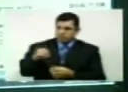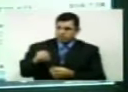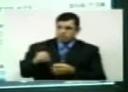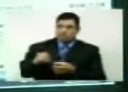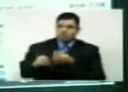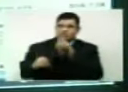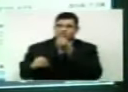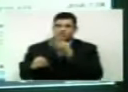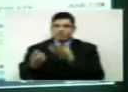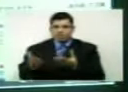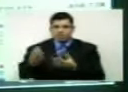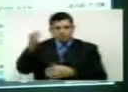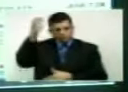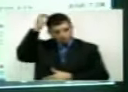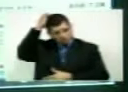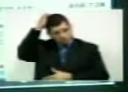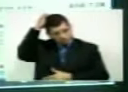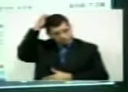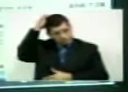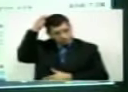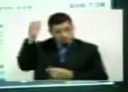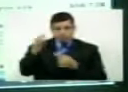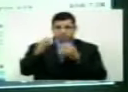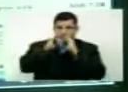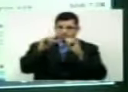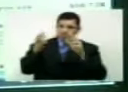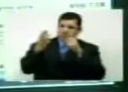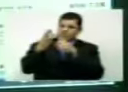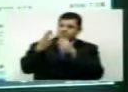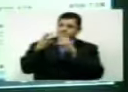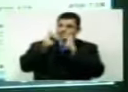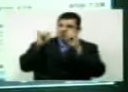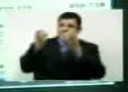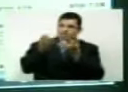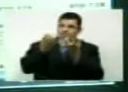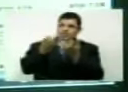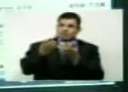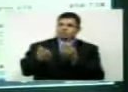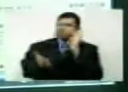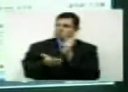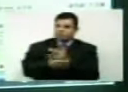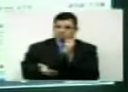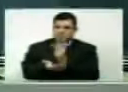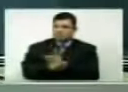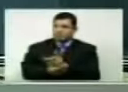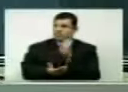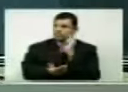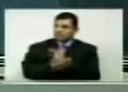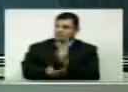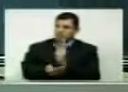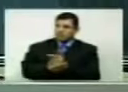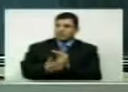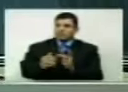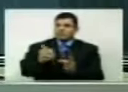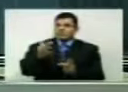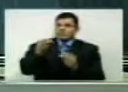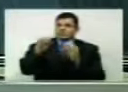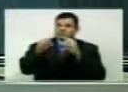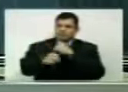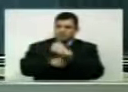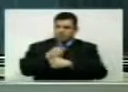19,10%. A terceira informação é de que sempre, no final,